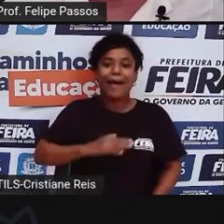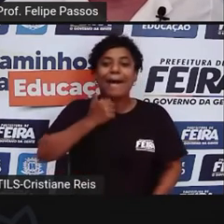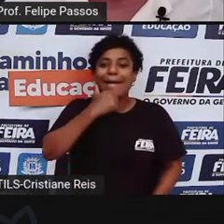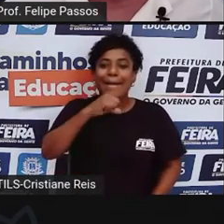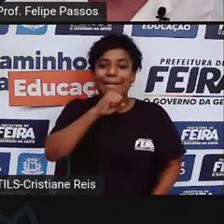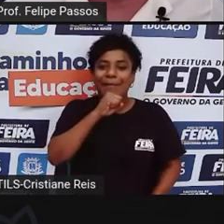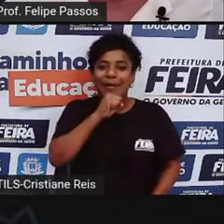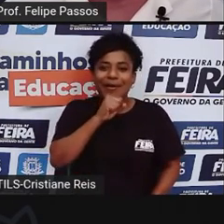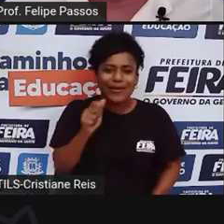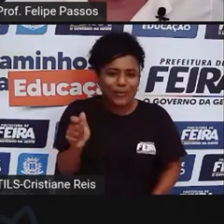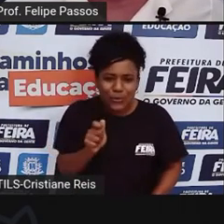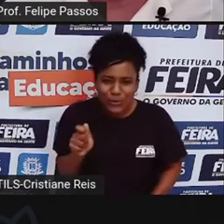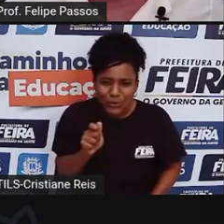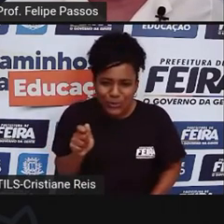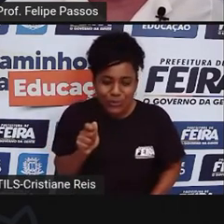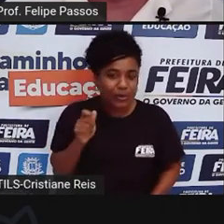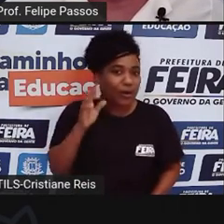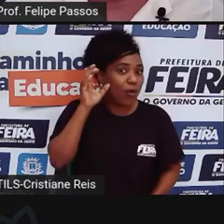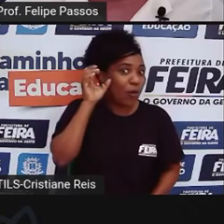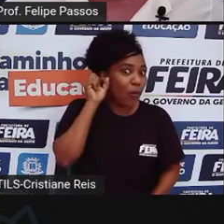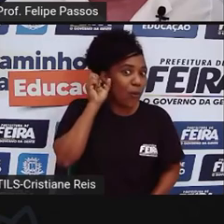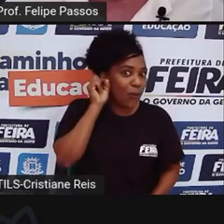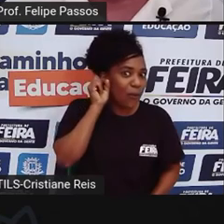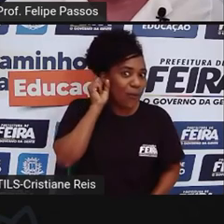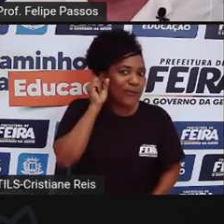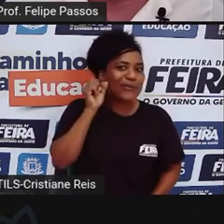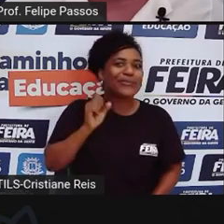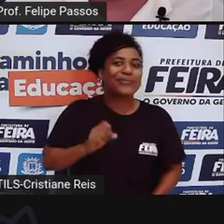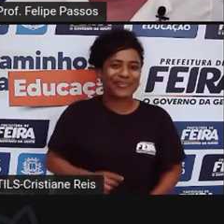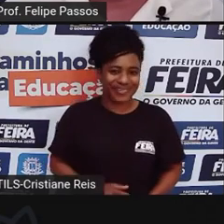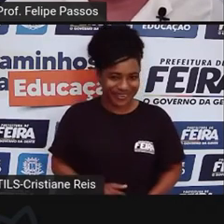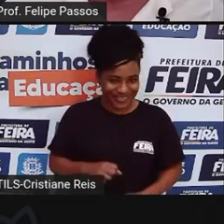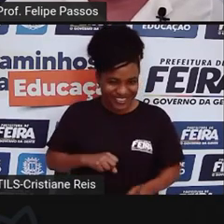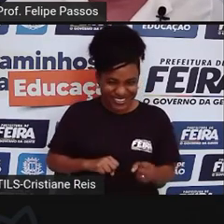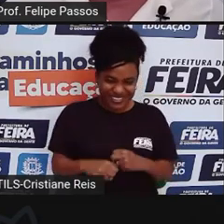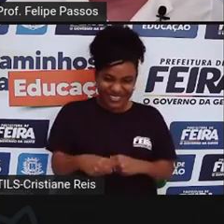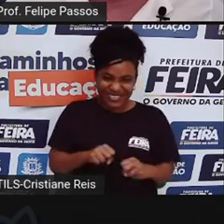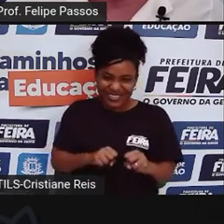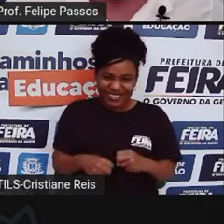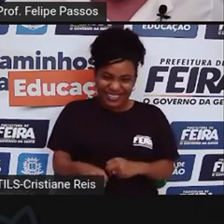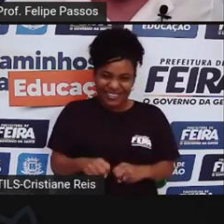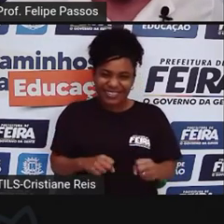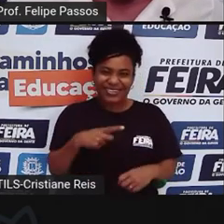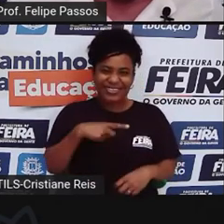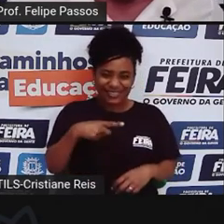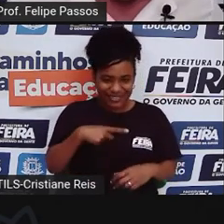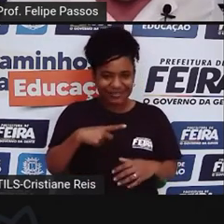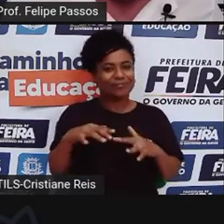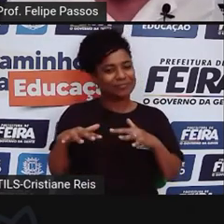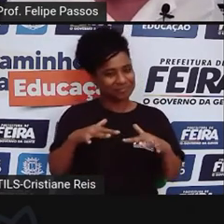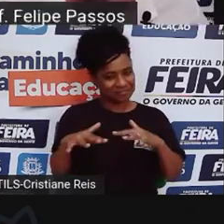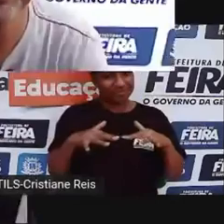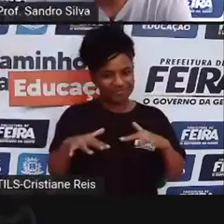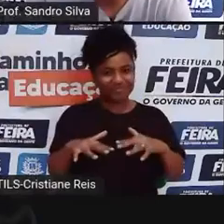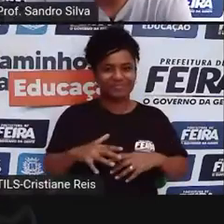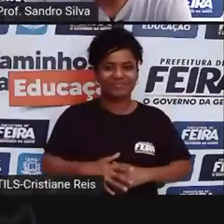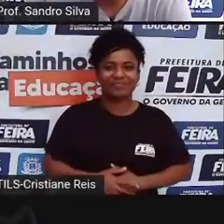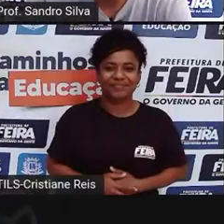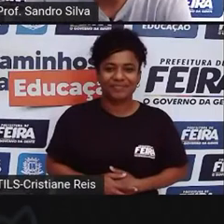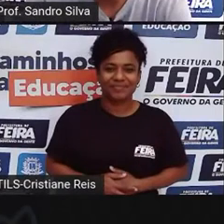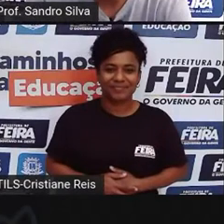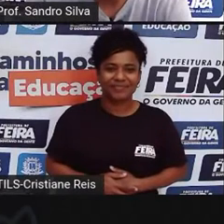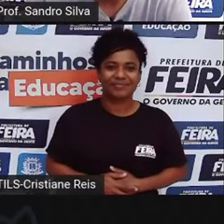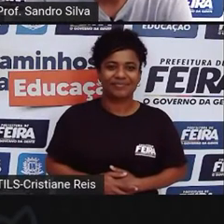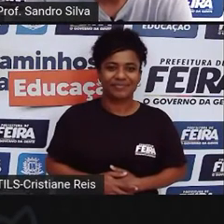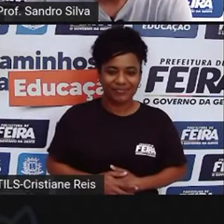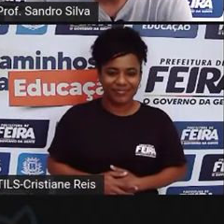da mãe. E dentro da barriga, o que é que ele faz? Movimento, a reação que ele está ouvindo é o movimento. Entendi. Beleza. Estamos quase